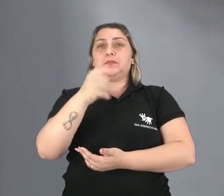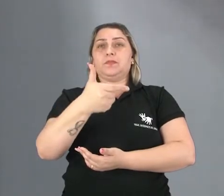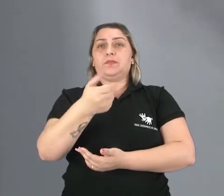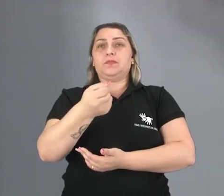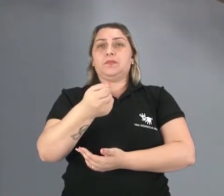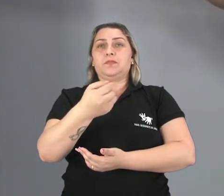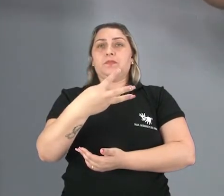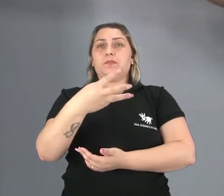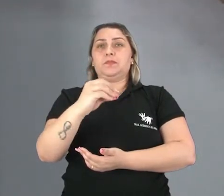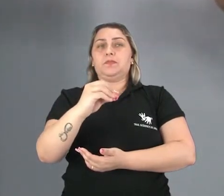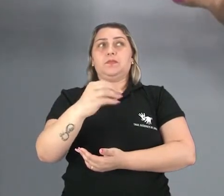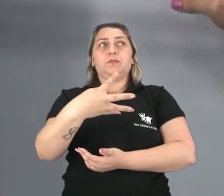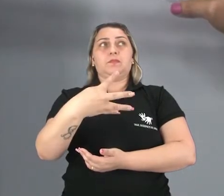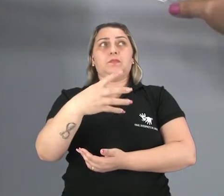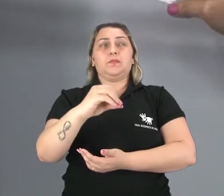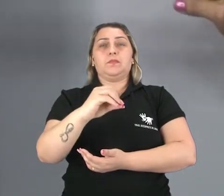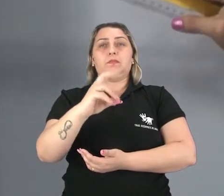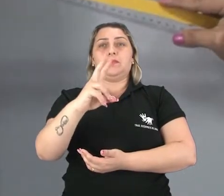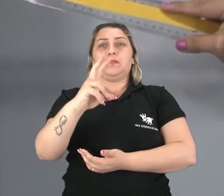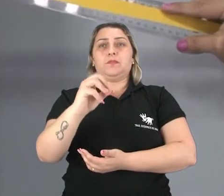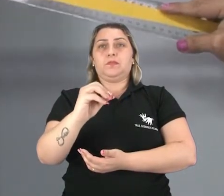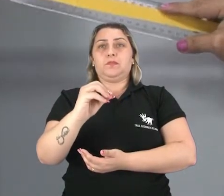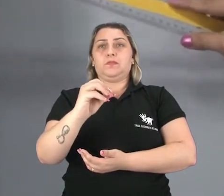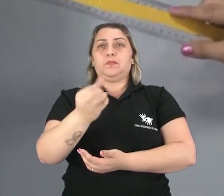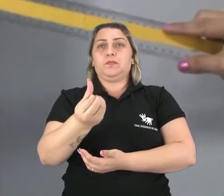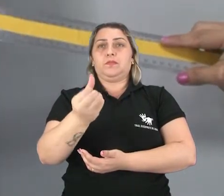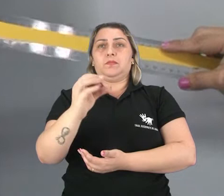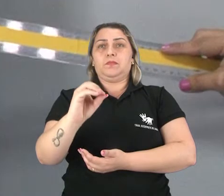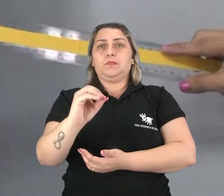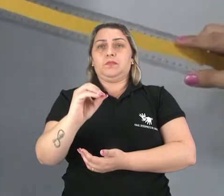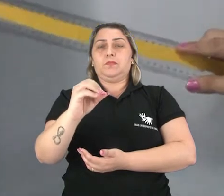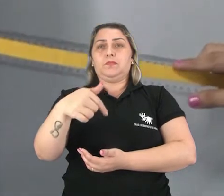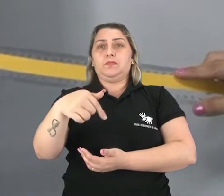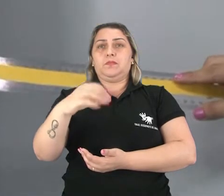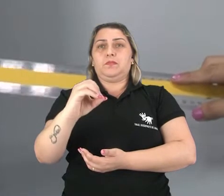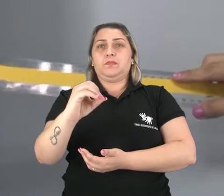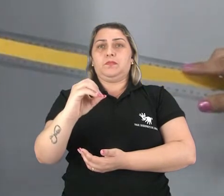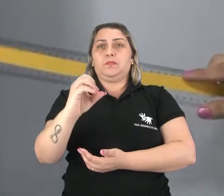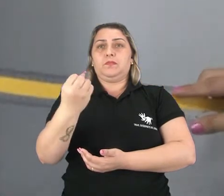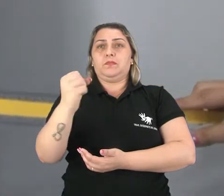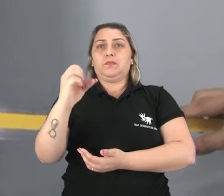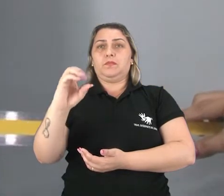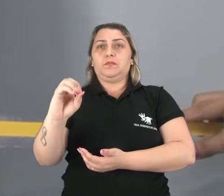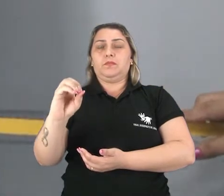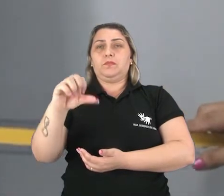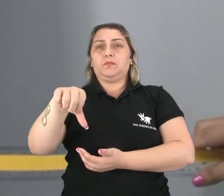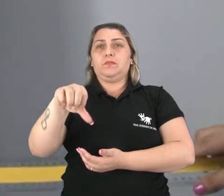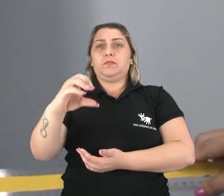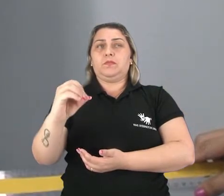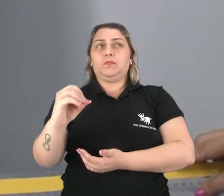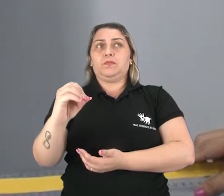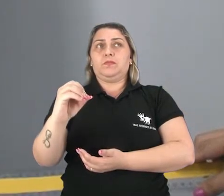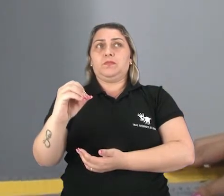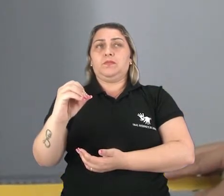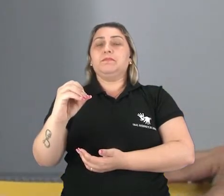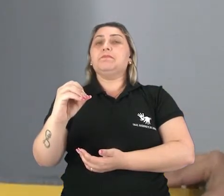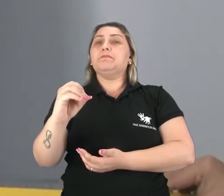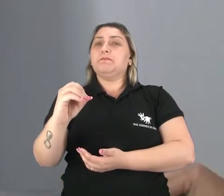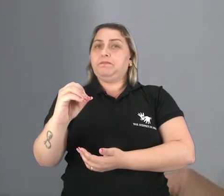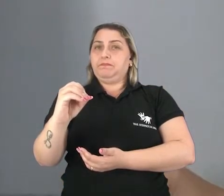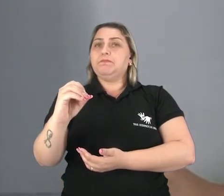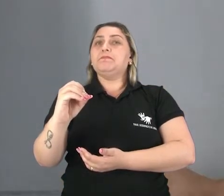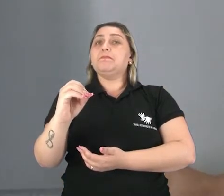10, 20, 30, 40, 50, 60, 70, 80,